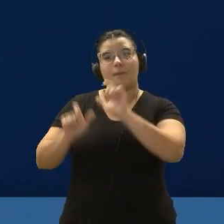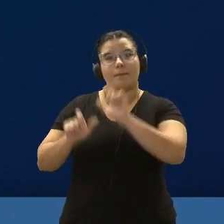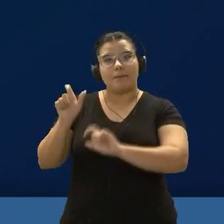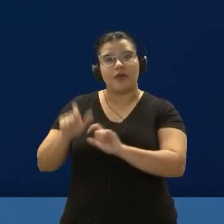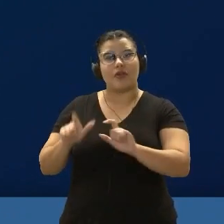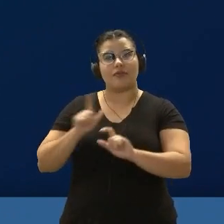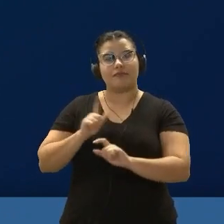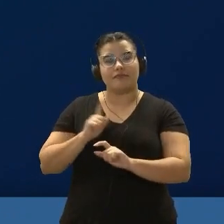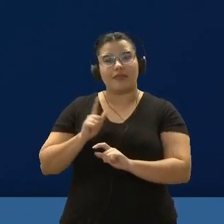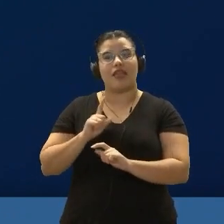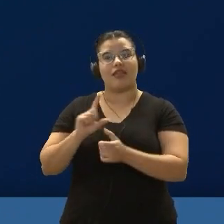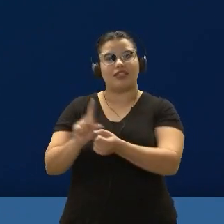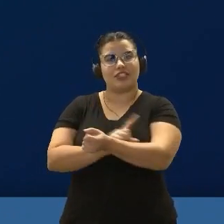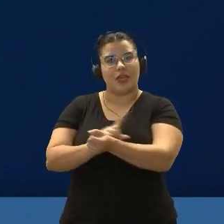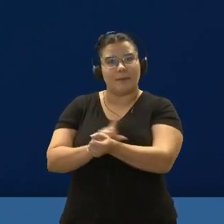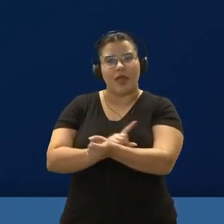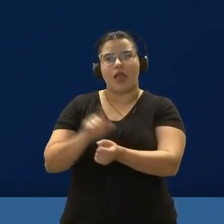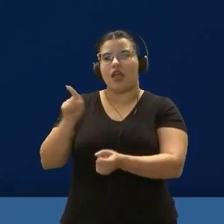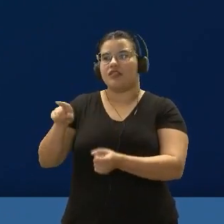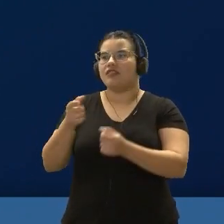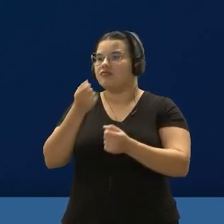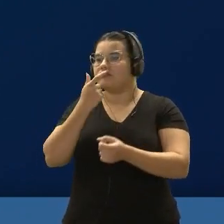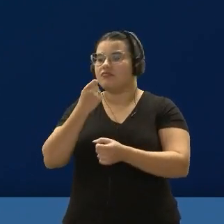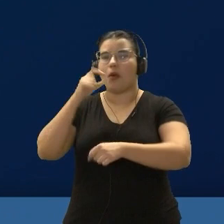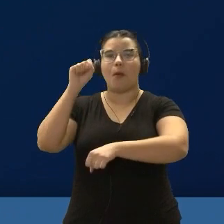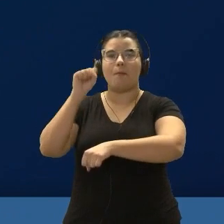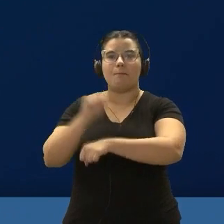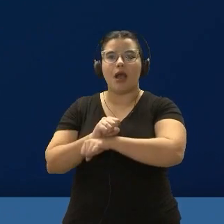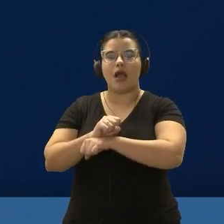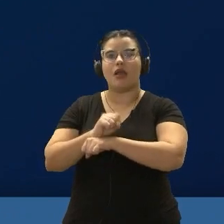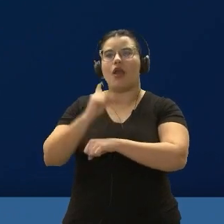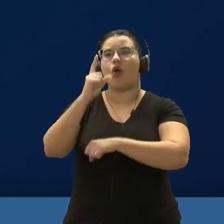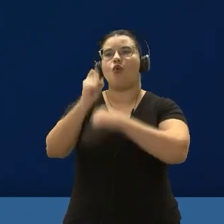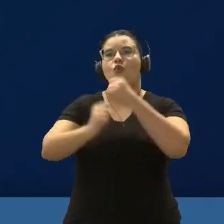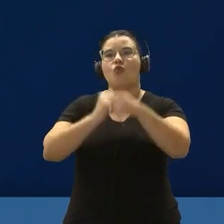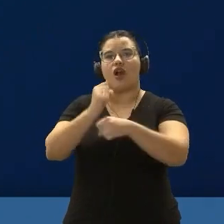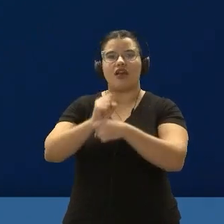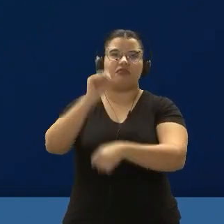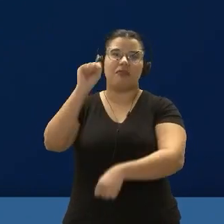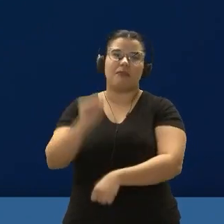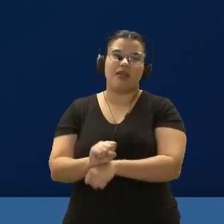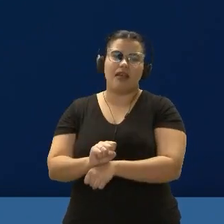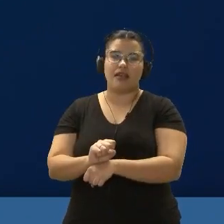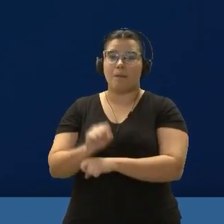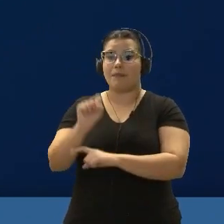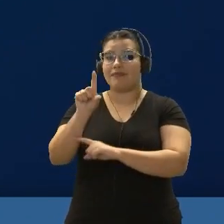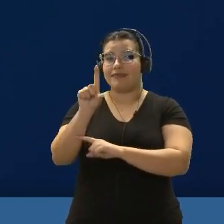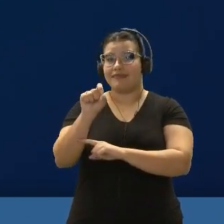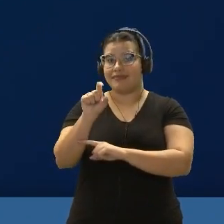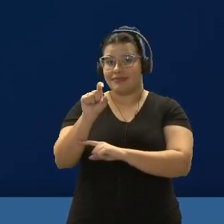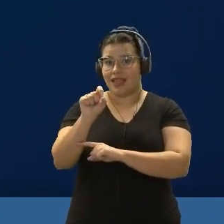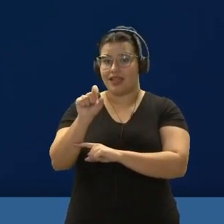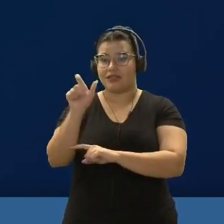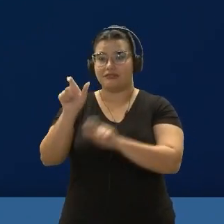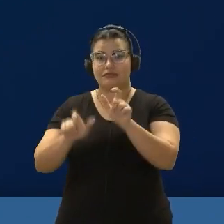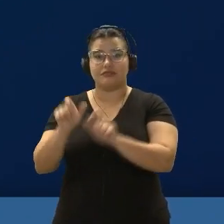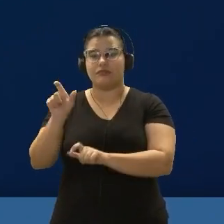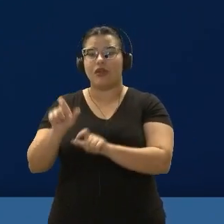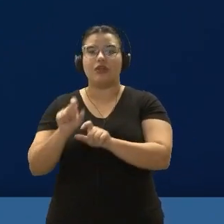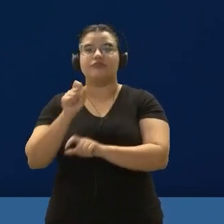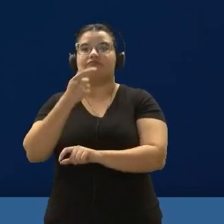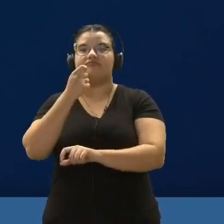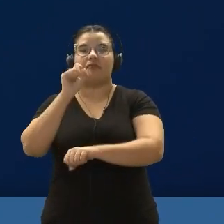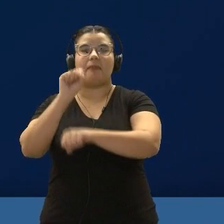diabetes deixam de usar os medicamentos depois de 1 ano. De cada 10 pacientes, somente 4 estão usando o